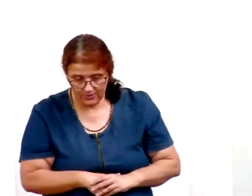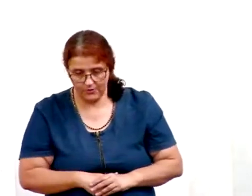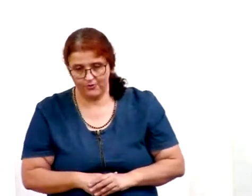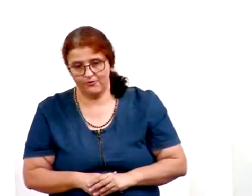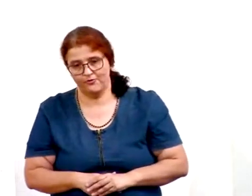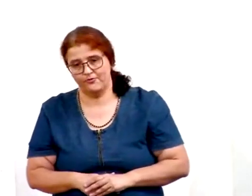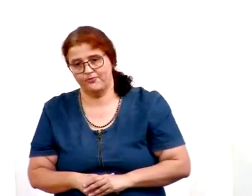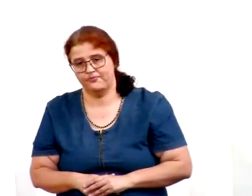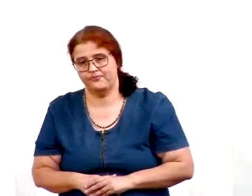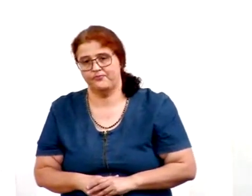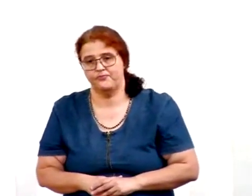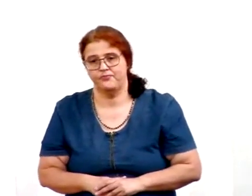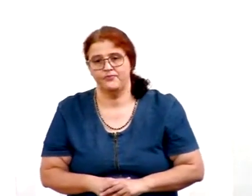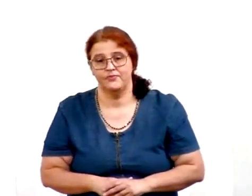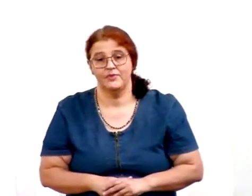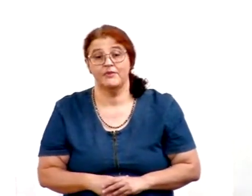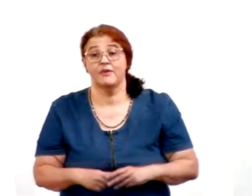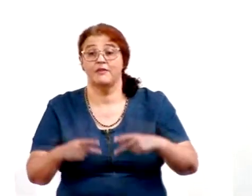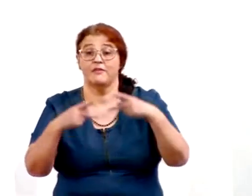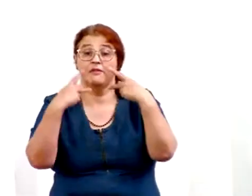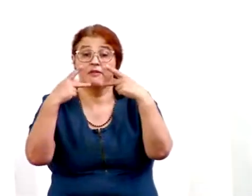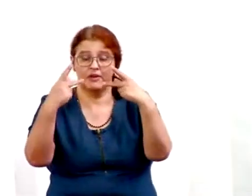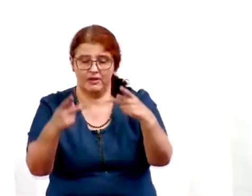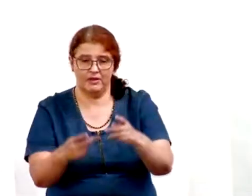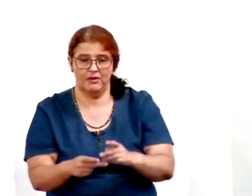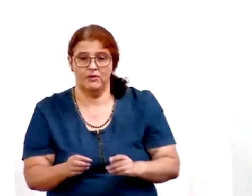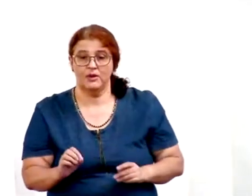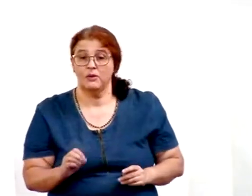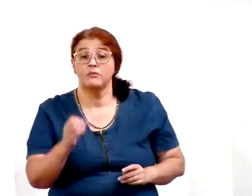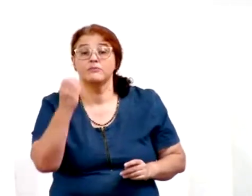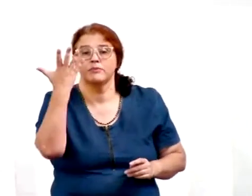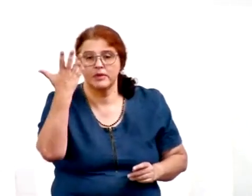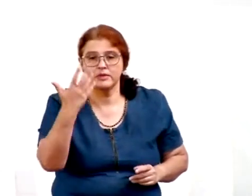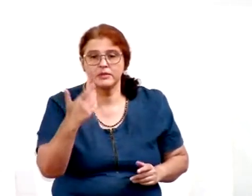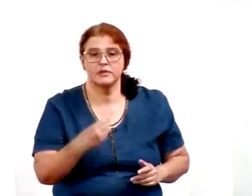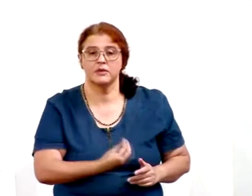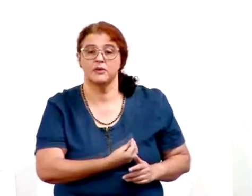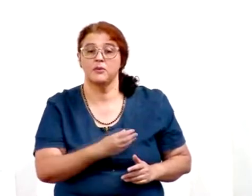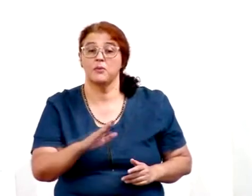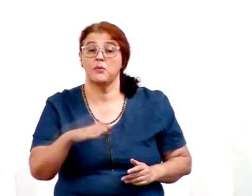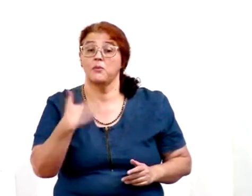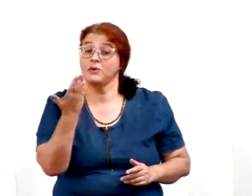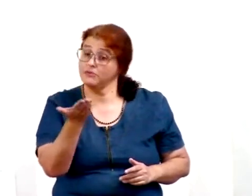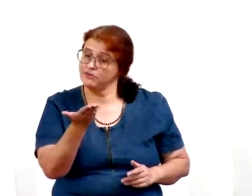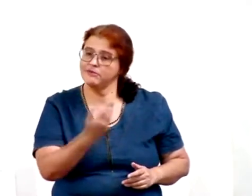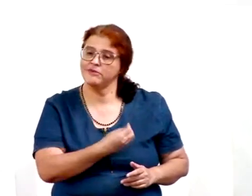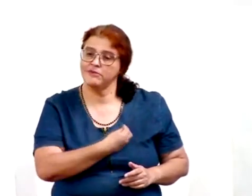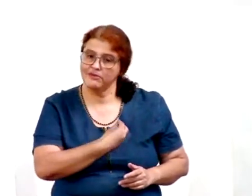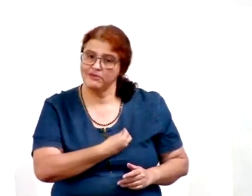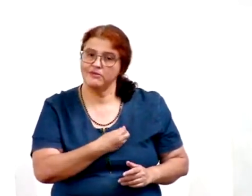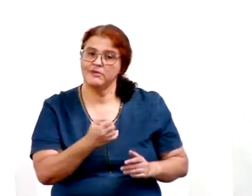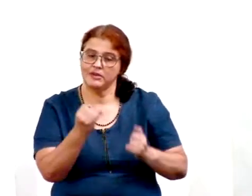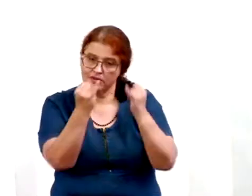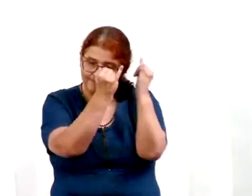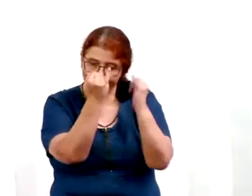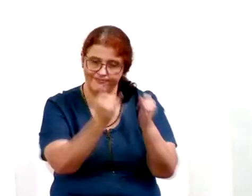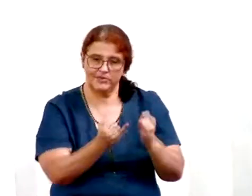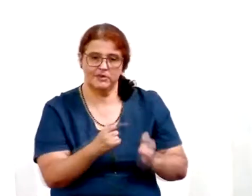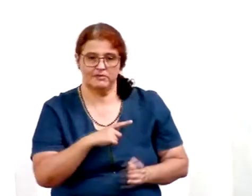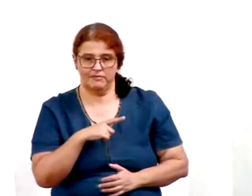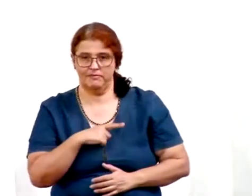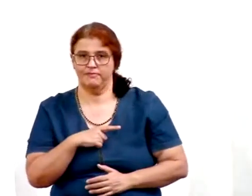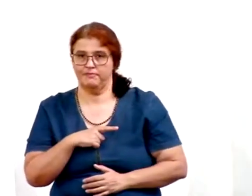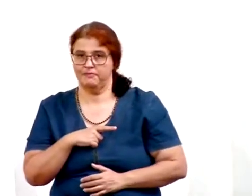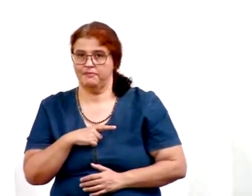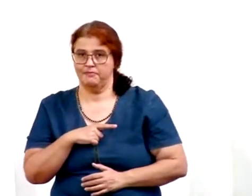descrevendo as consequências de uma vida idolátrica. Ele está citando a Êxodo,